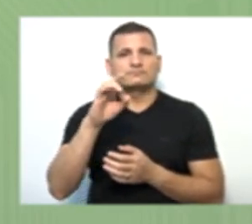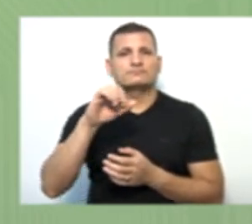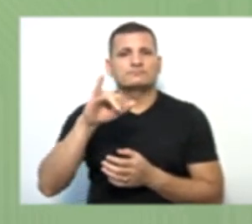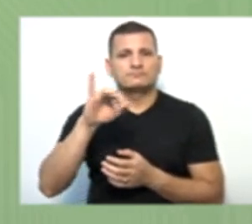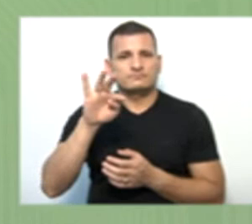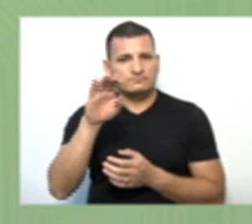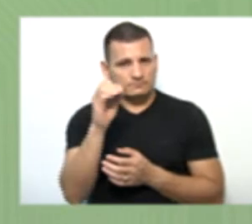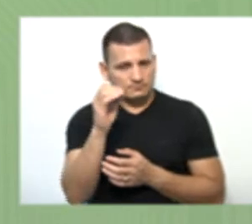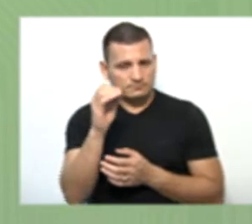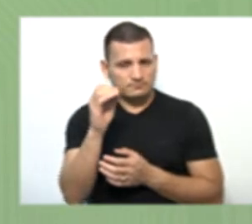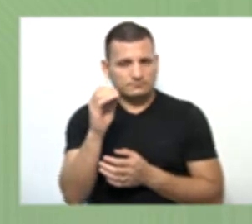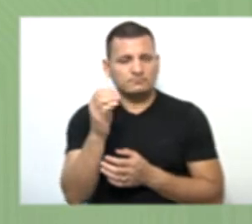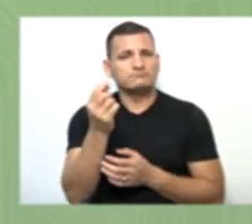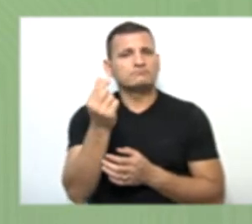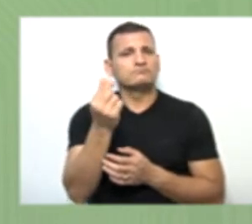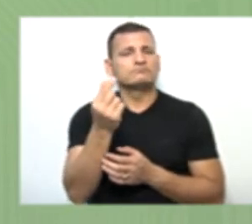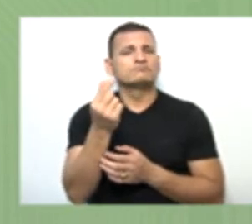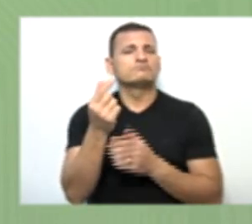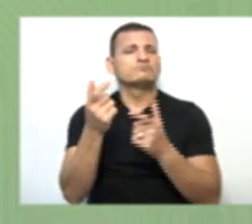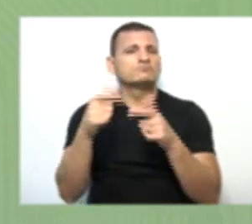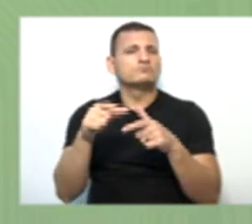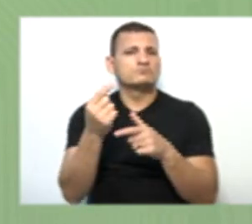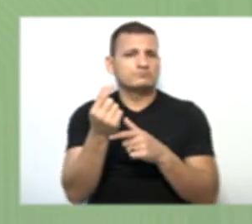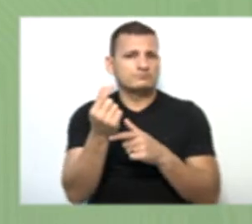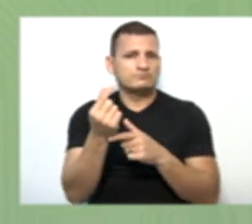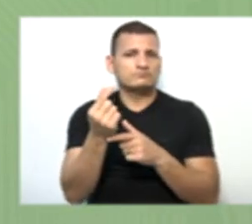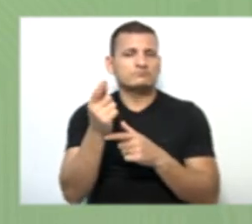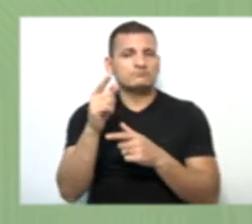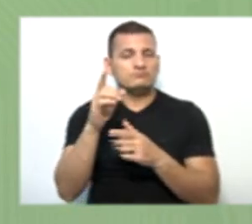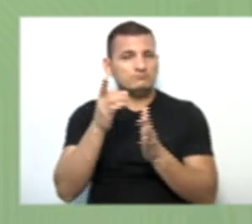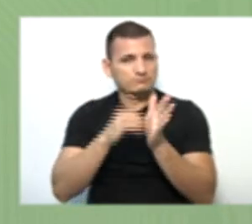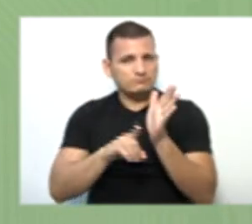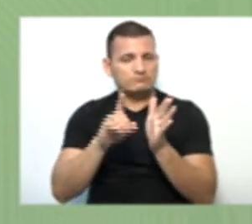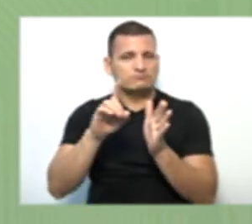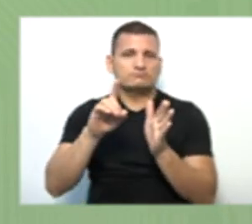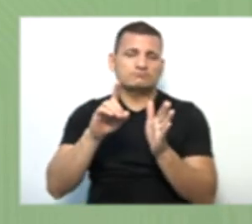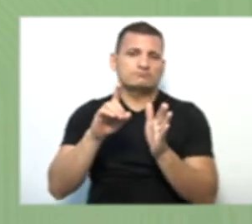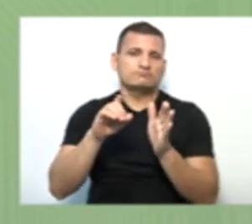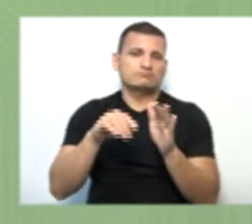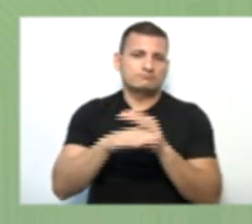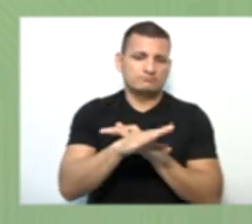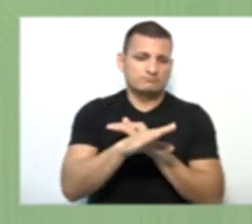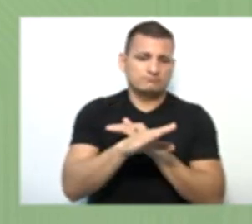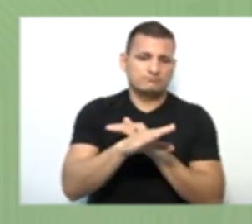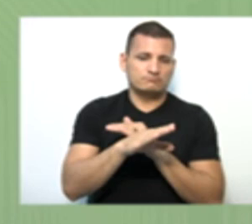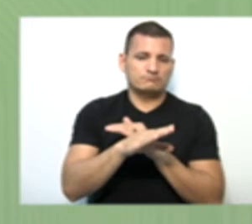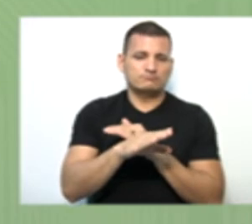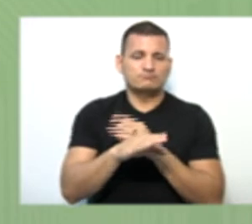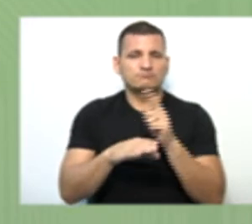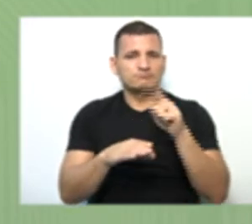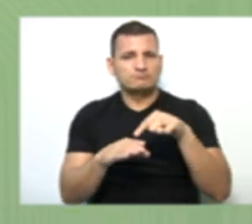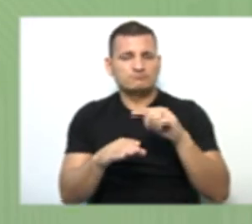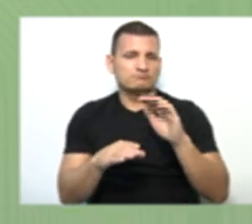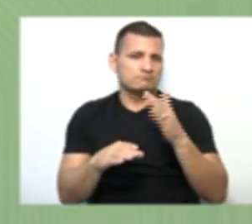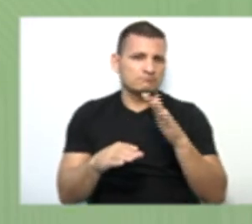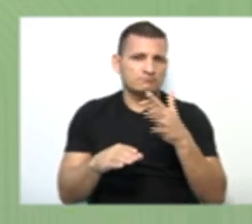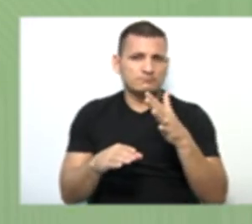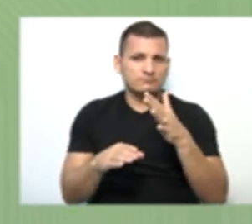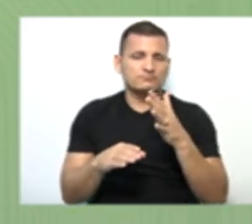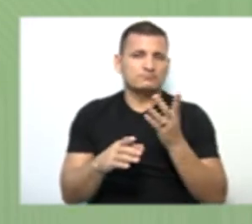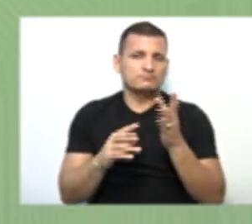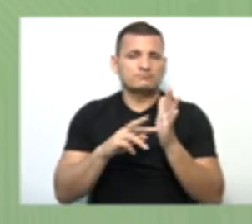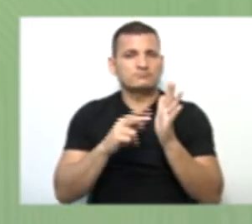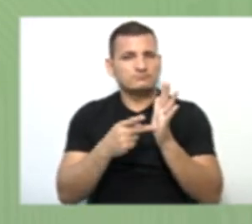O destino do dinheiro, para onde o destino foi, é débito. Destino, débito. Então, é mais ou menos isso que quer dizer